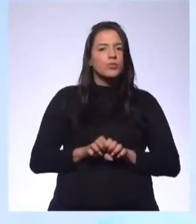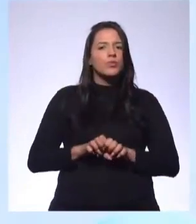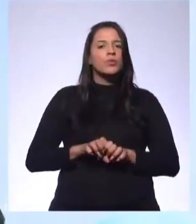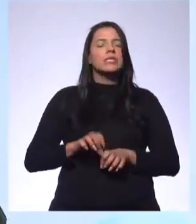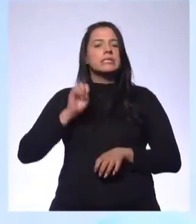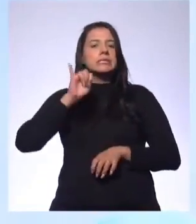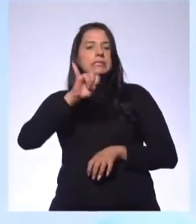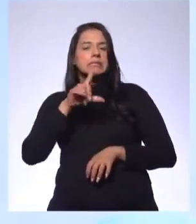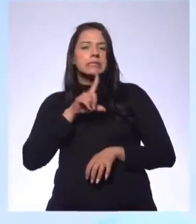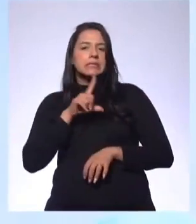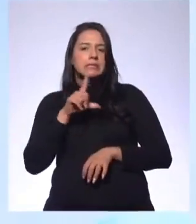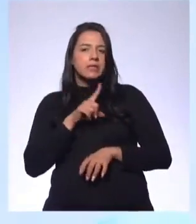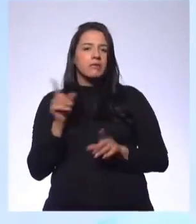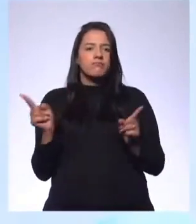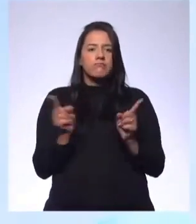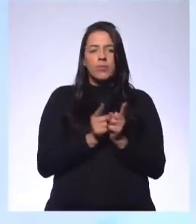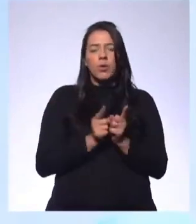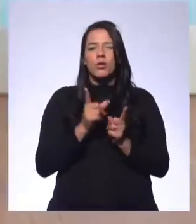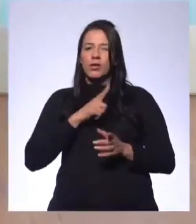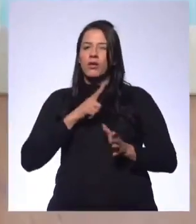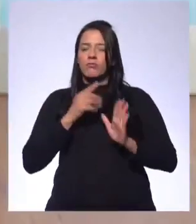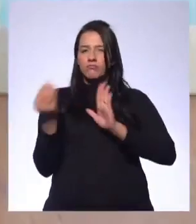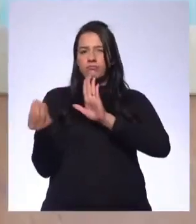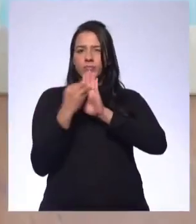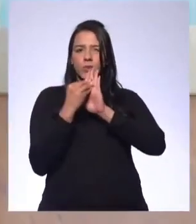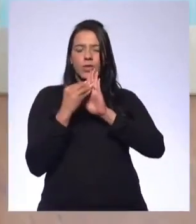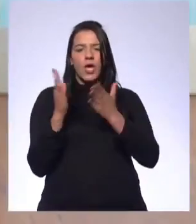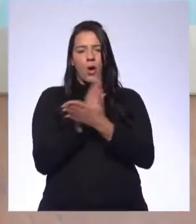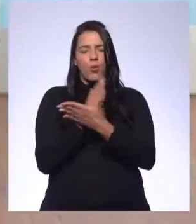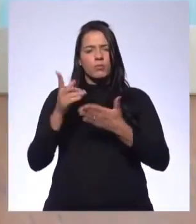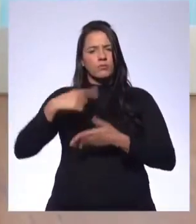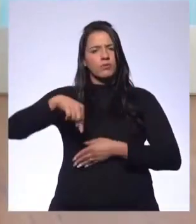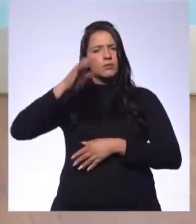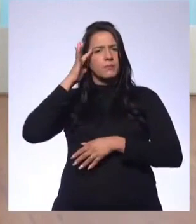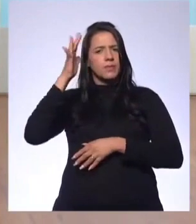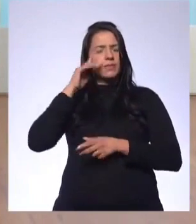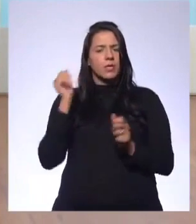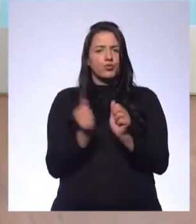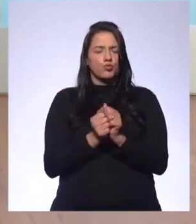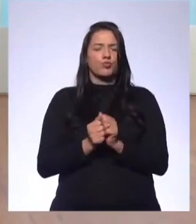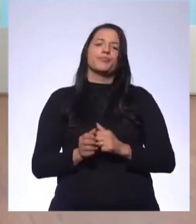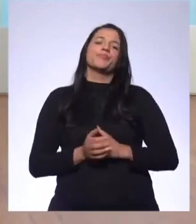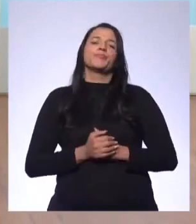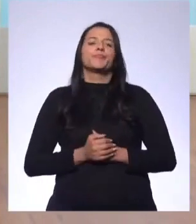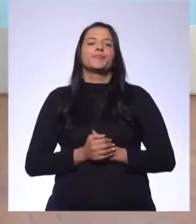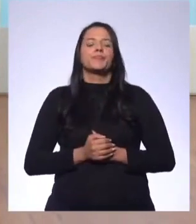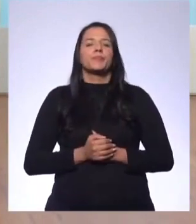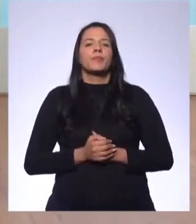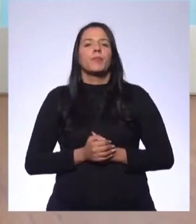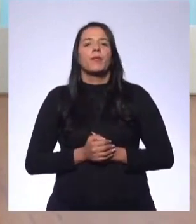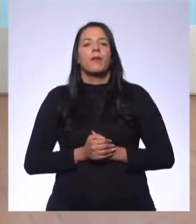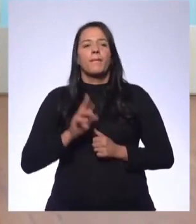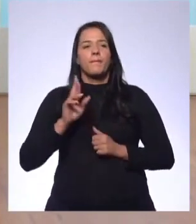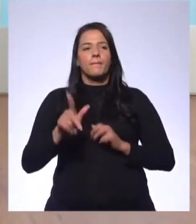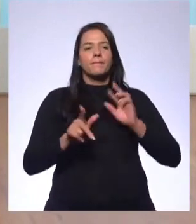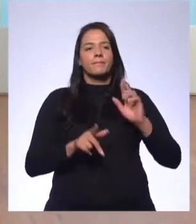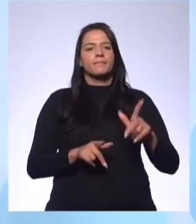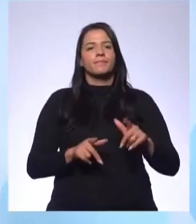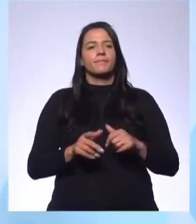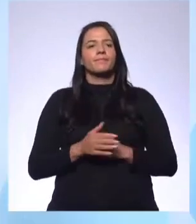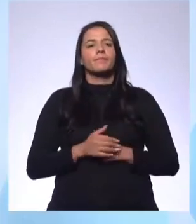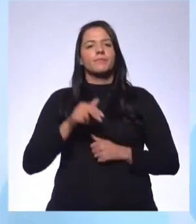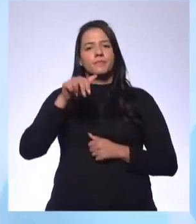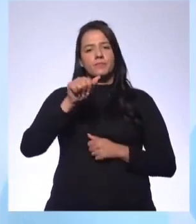poucas diferenças, eu até anotei algumas aqui para a gente ir pensando. Então, a gente vai pensando nas diferenças entre